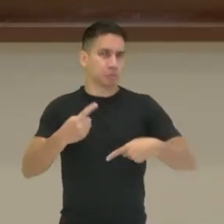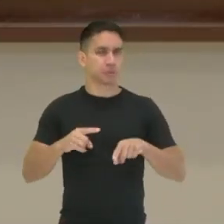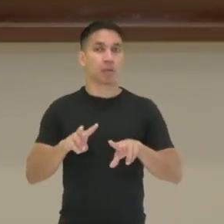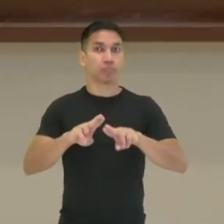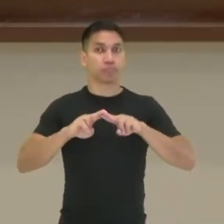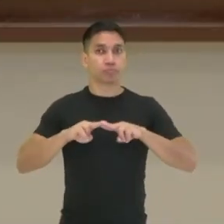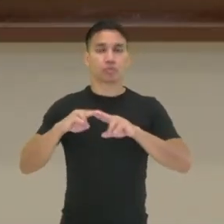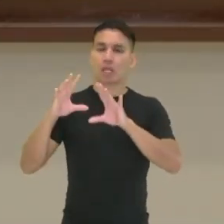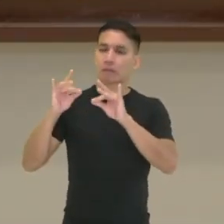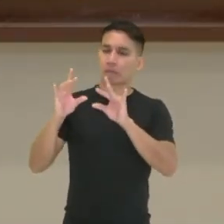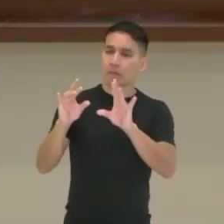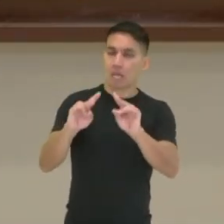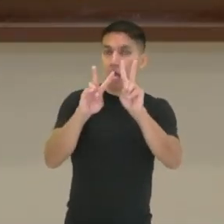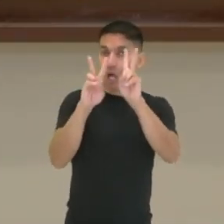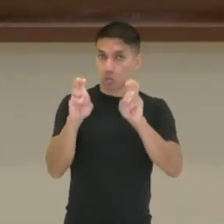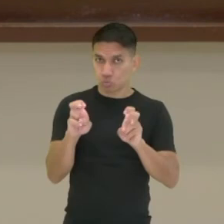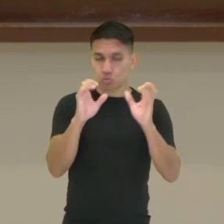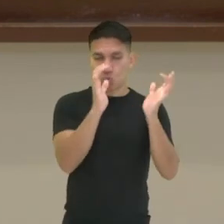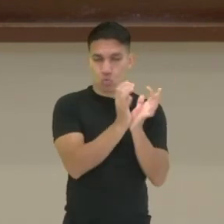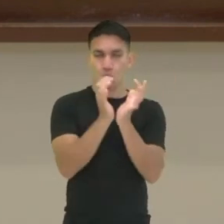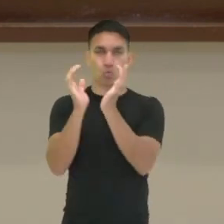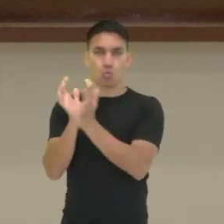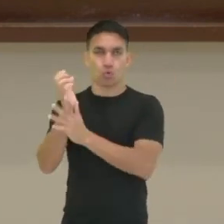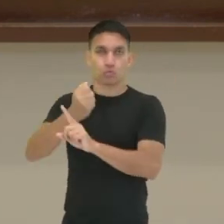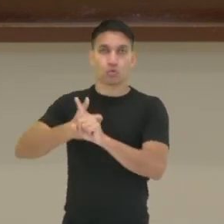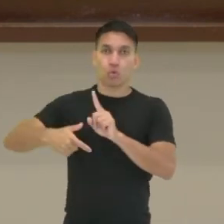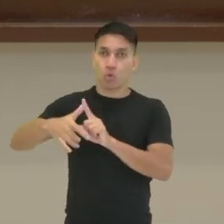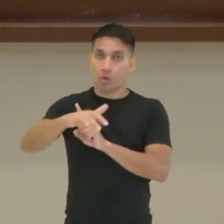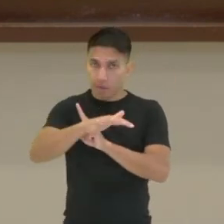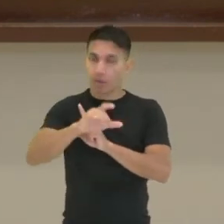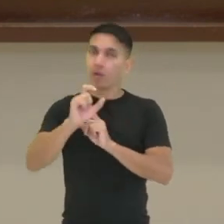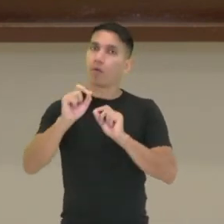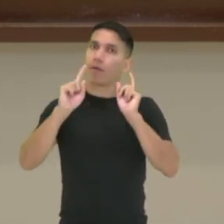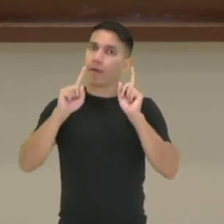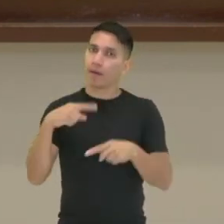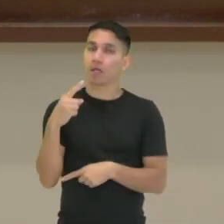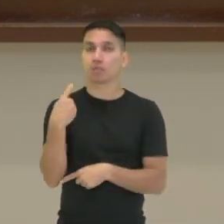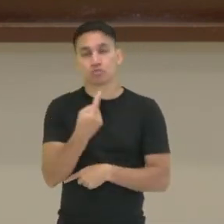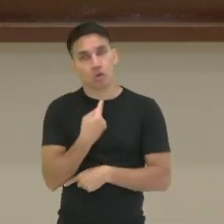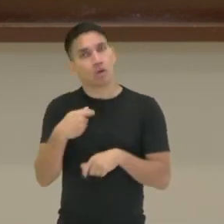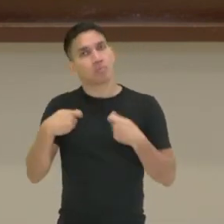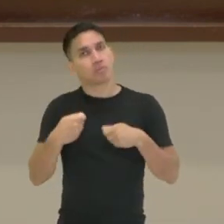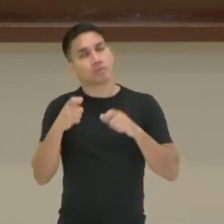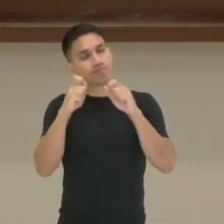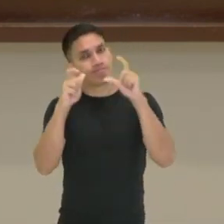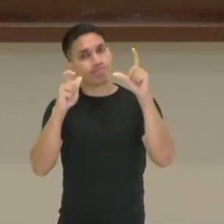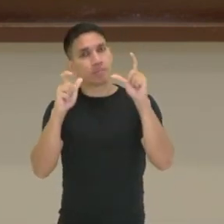classes sociais deve ser algo que devemos levar em conta,